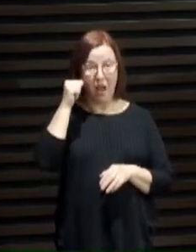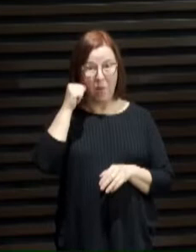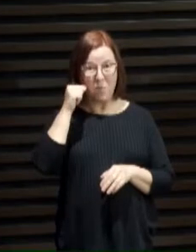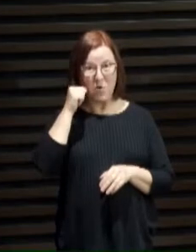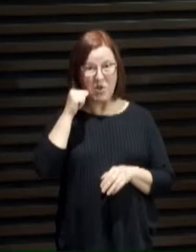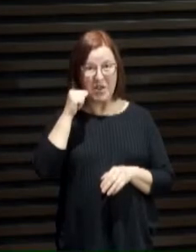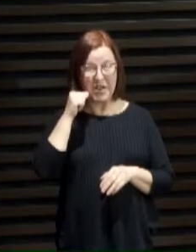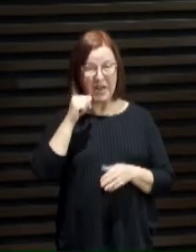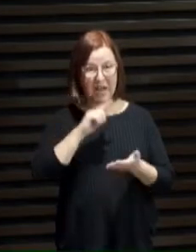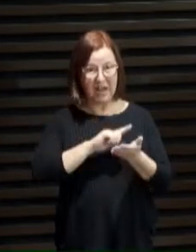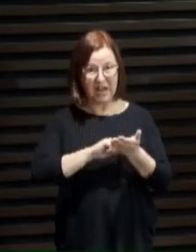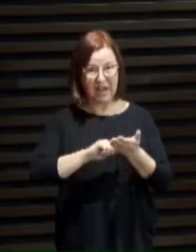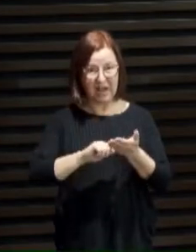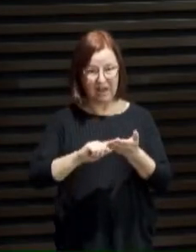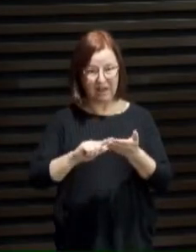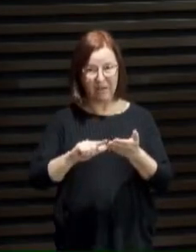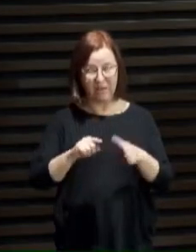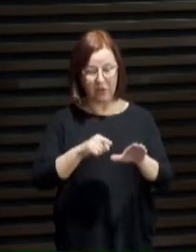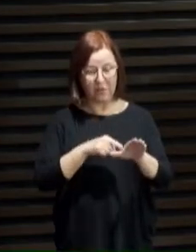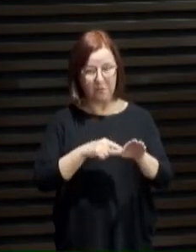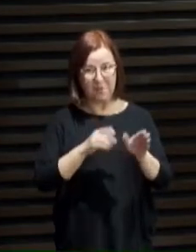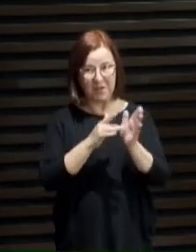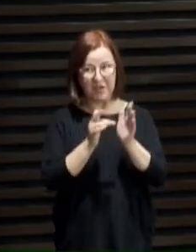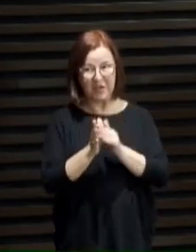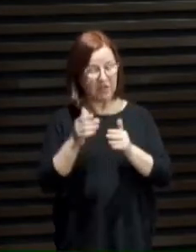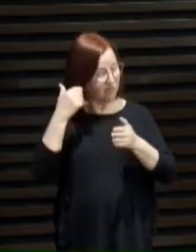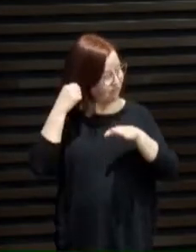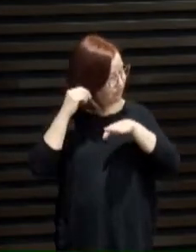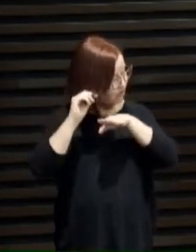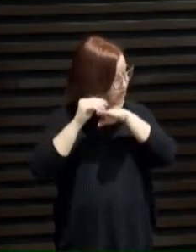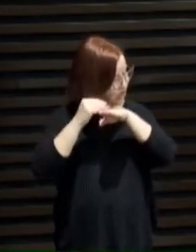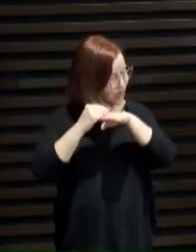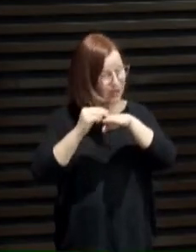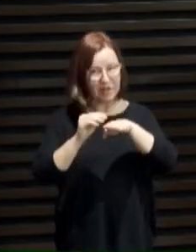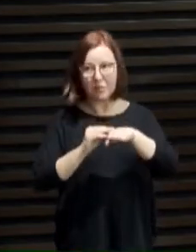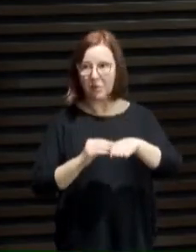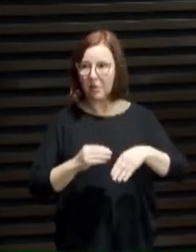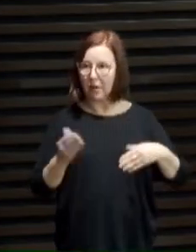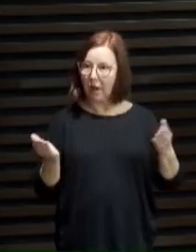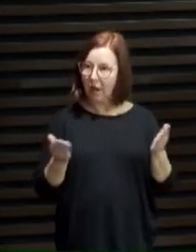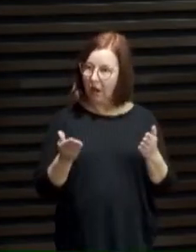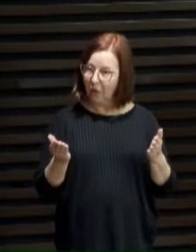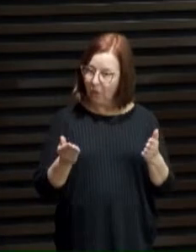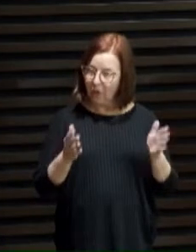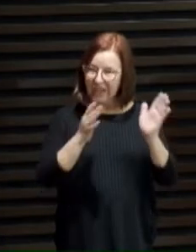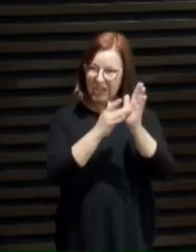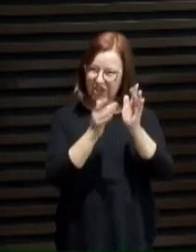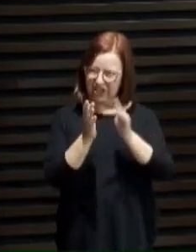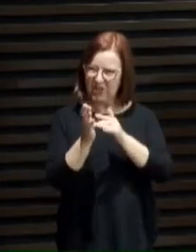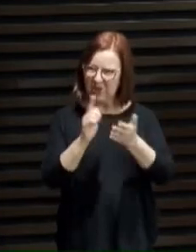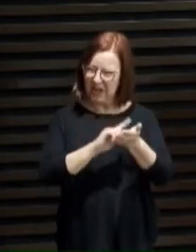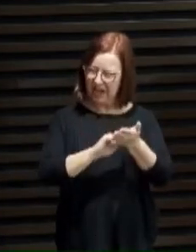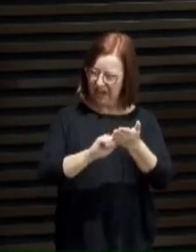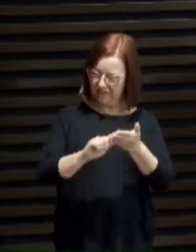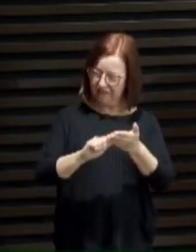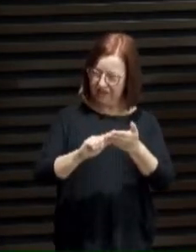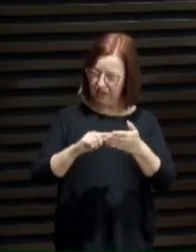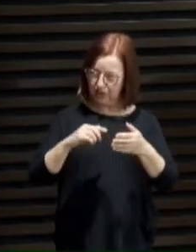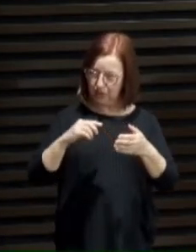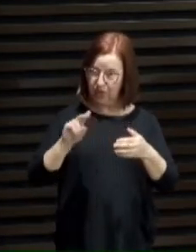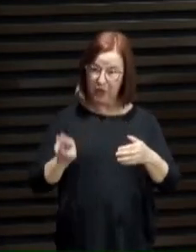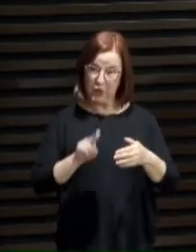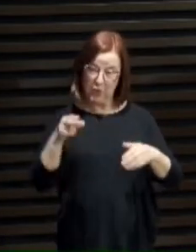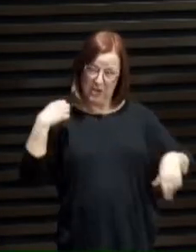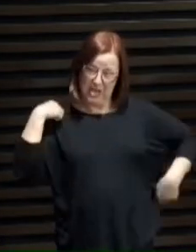pés com seus próprios cabelos. Jesus está secando os pés dos seus discípulos agora com a toalha que estava na sua cintura,